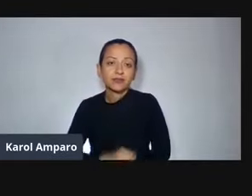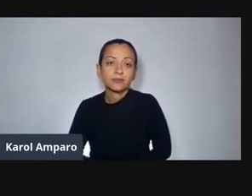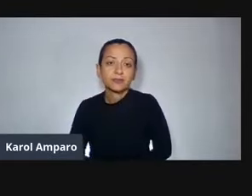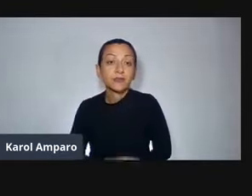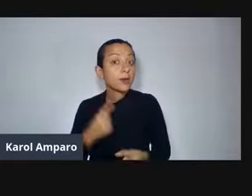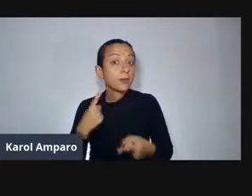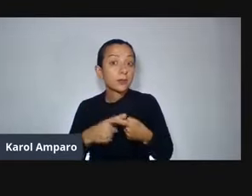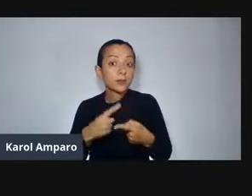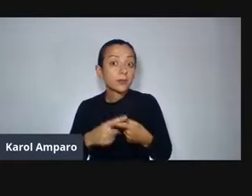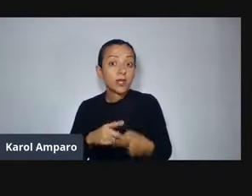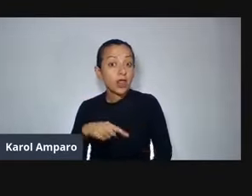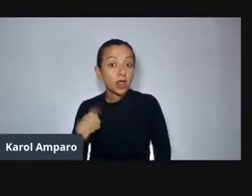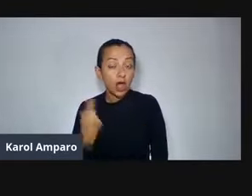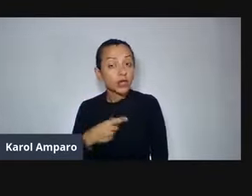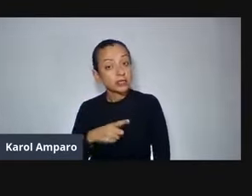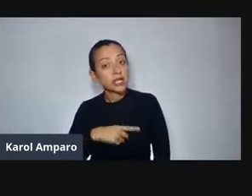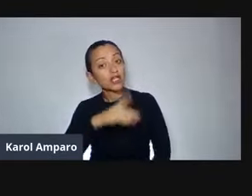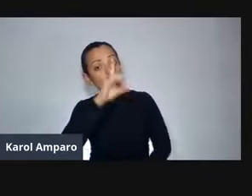direitos e deveres.